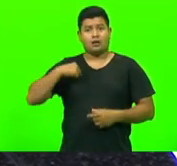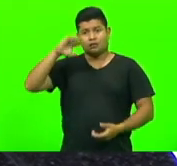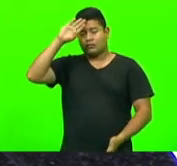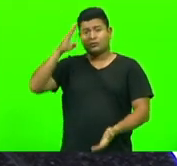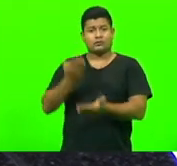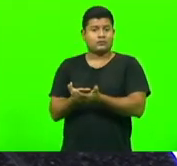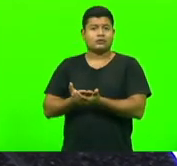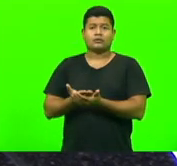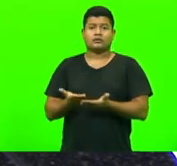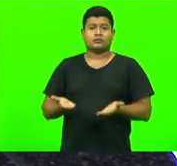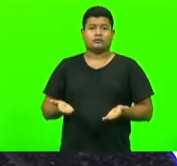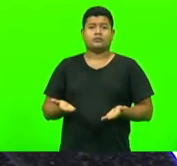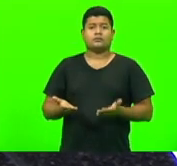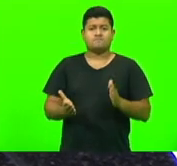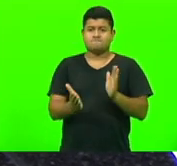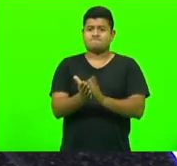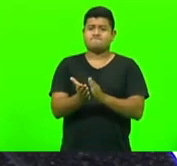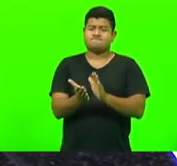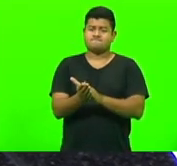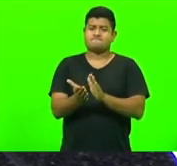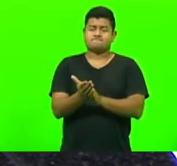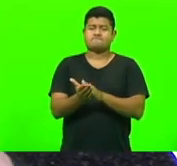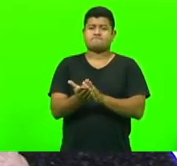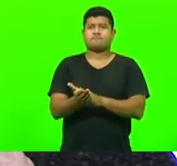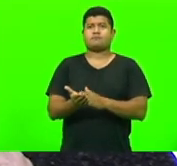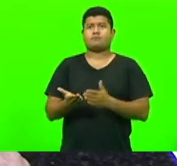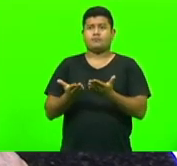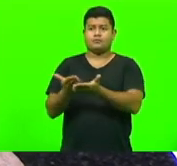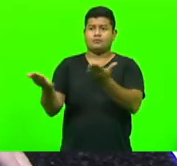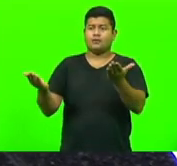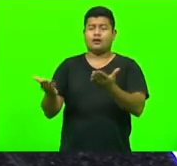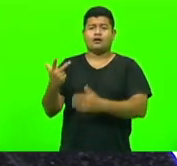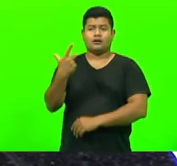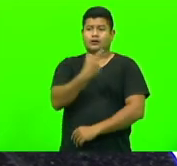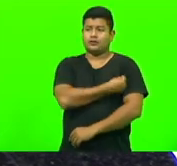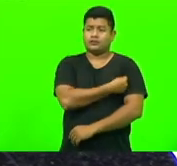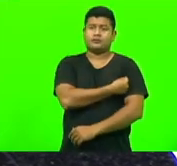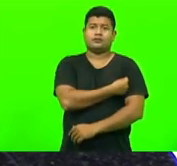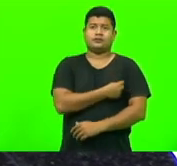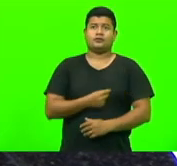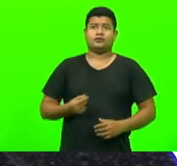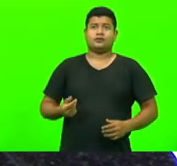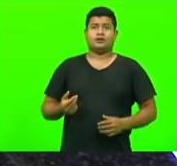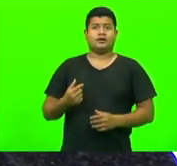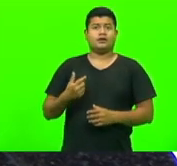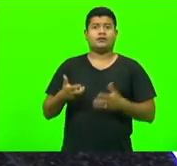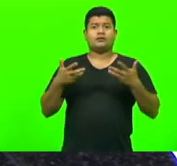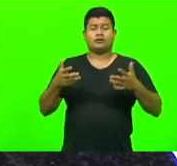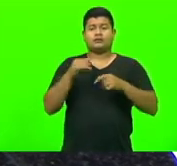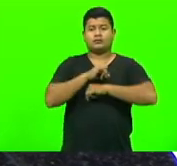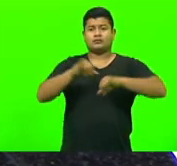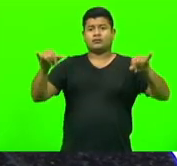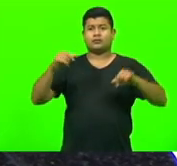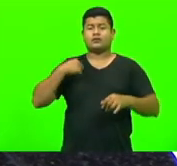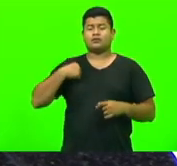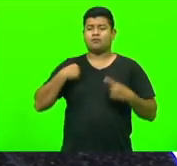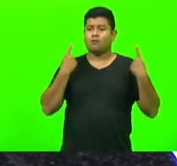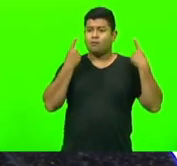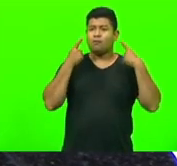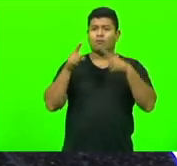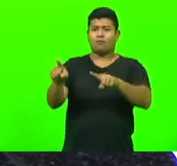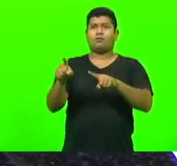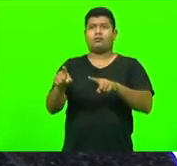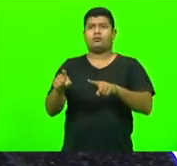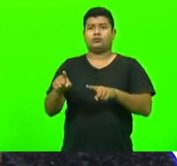então, parabéns para aqueles que vacinaram, e quero aqui declarar meu voto, que eu sou contrário ao